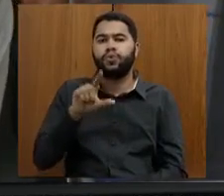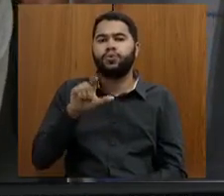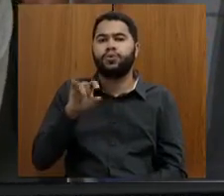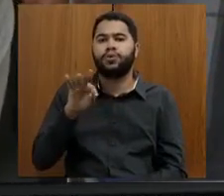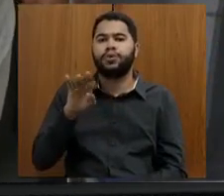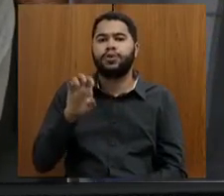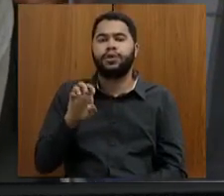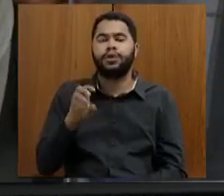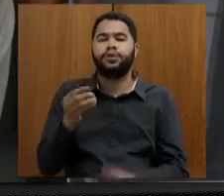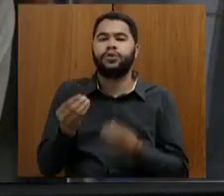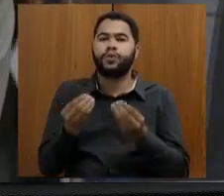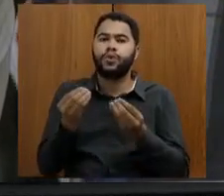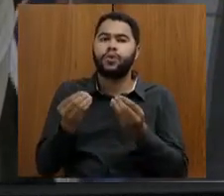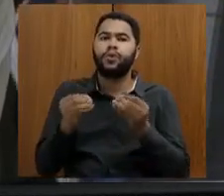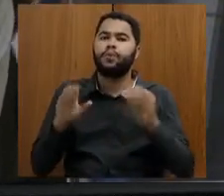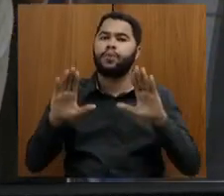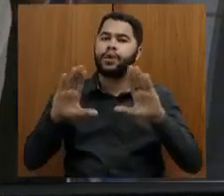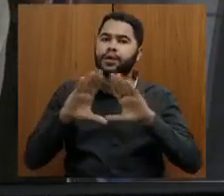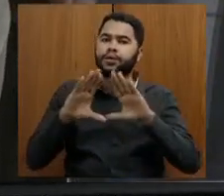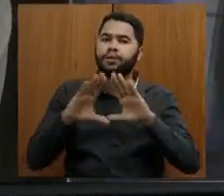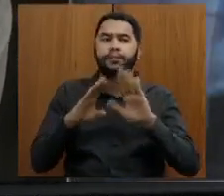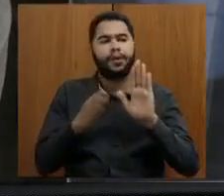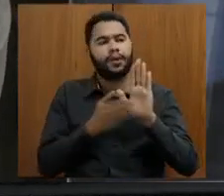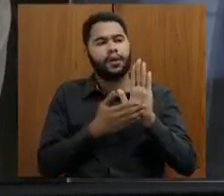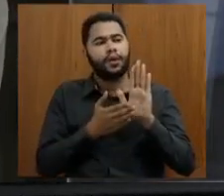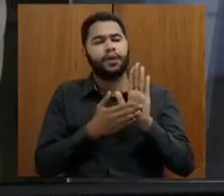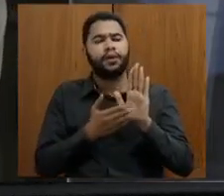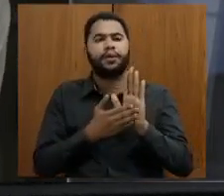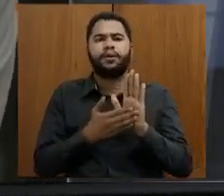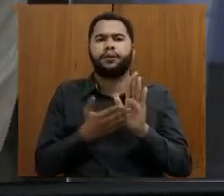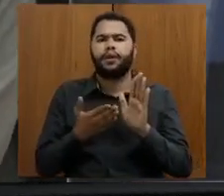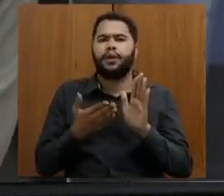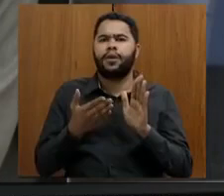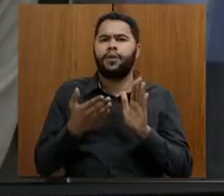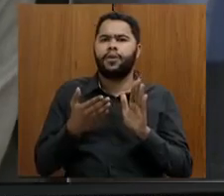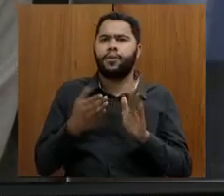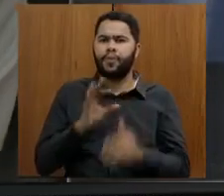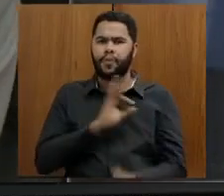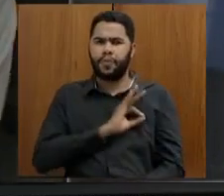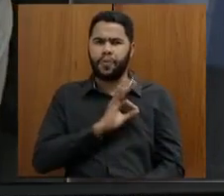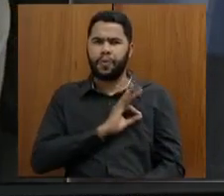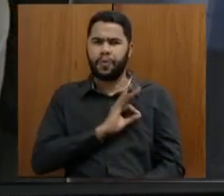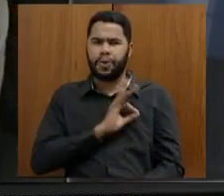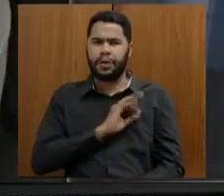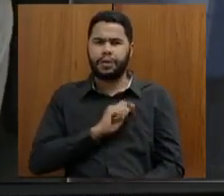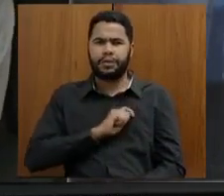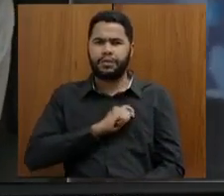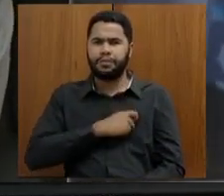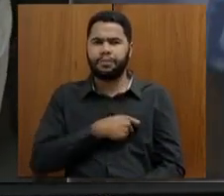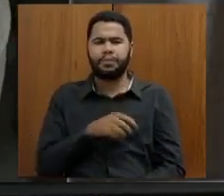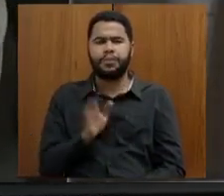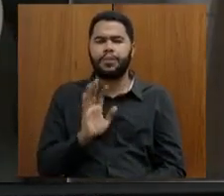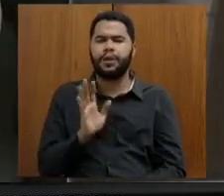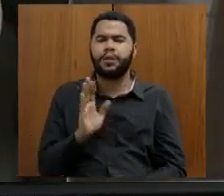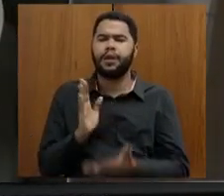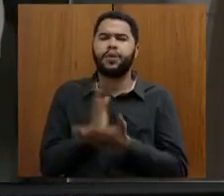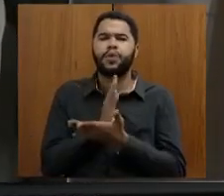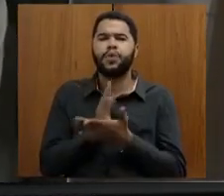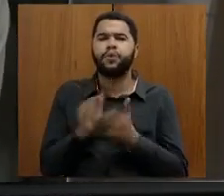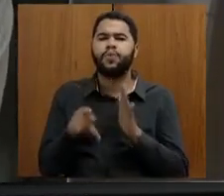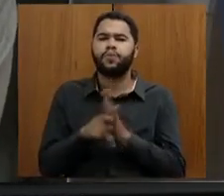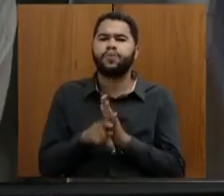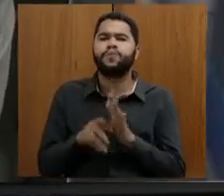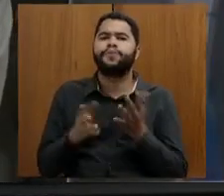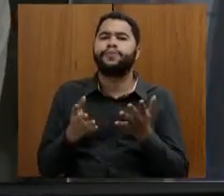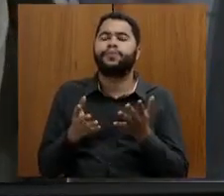como que a assembleia era tratada até não pela polícia militar mas por alguns comandos